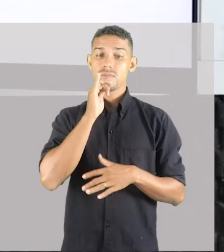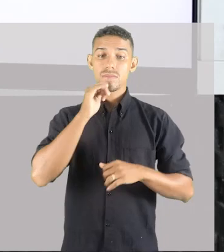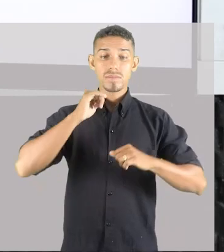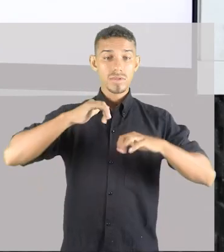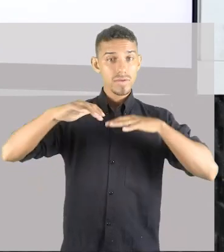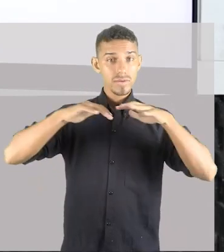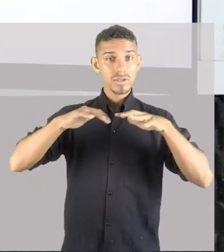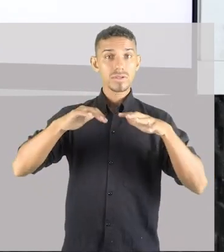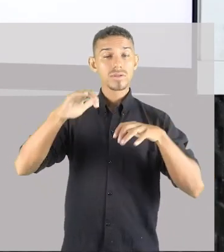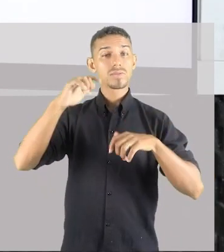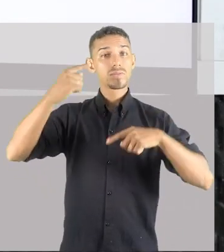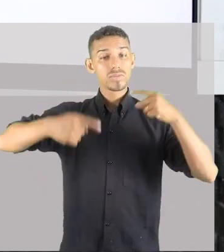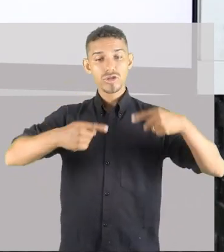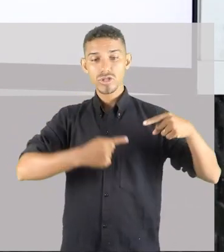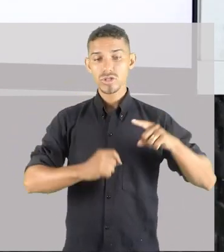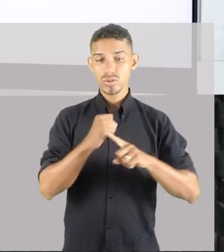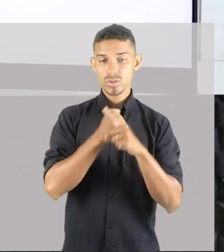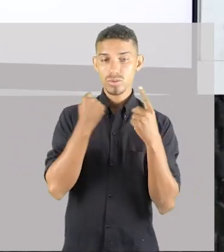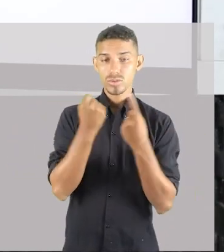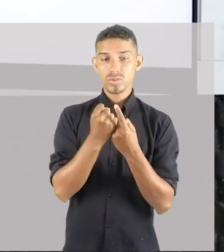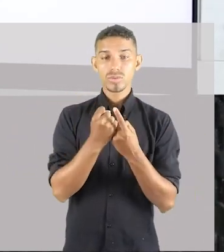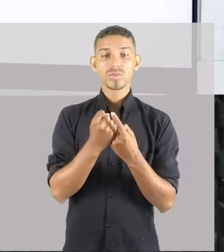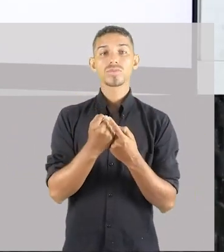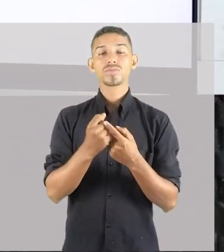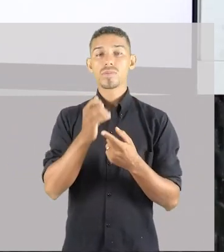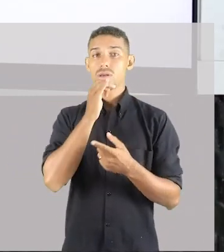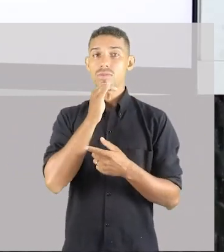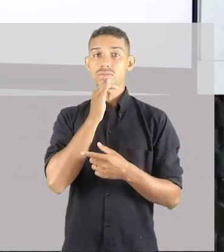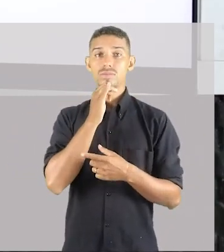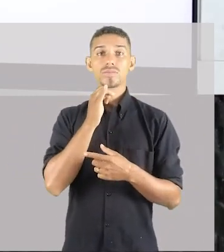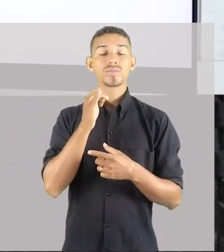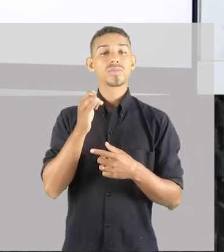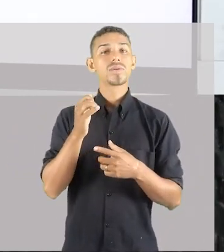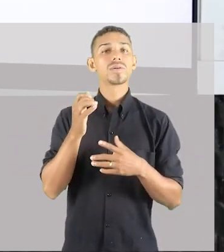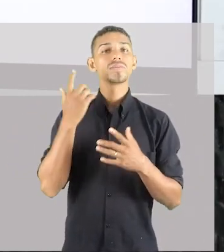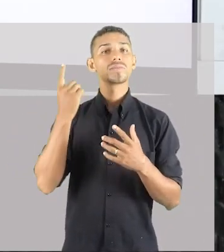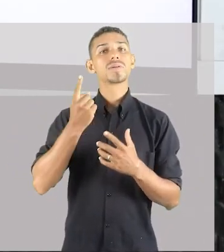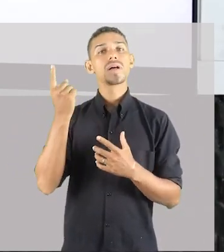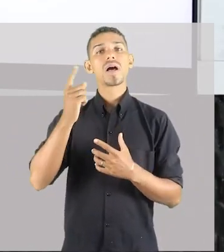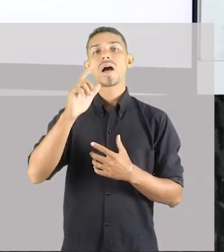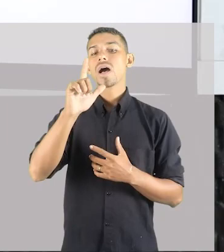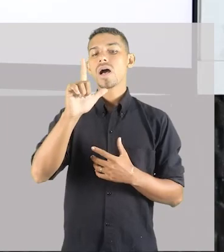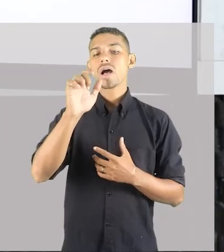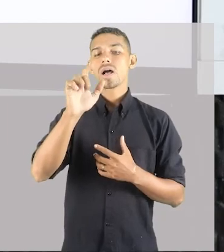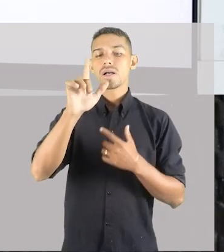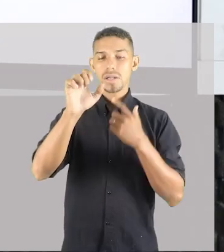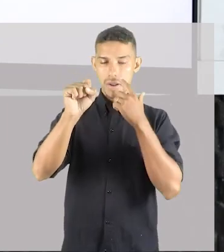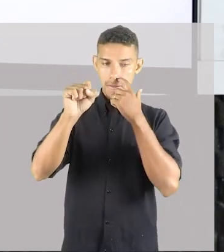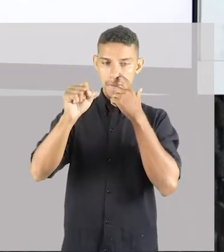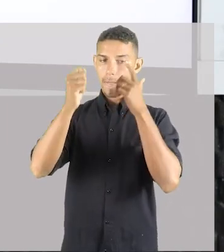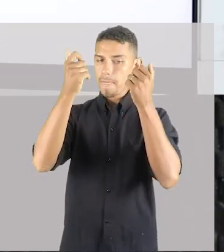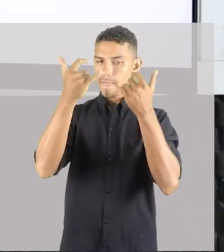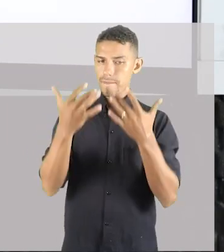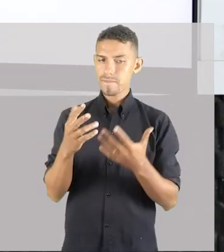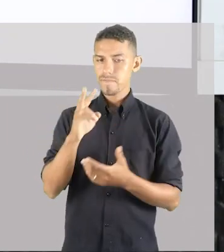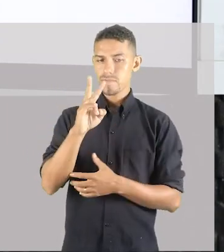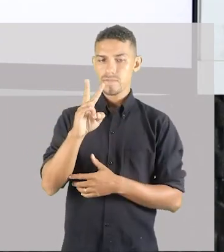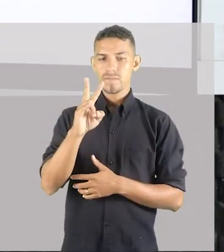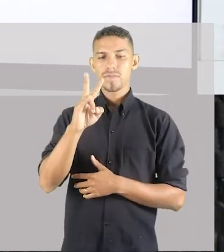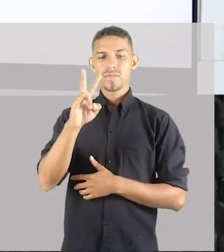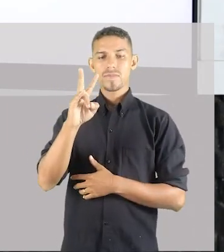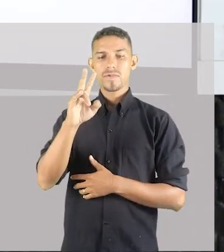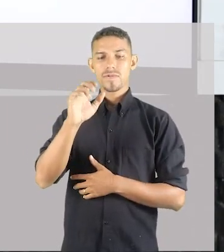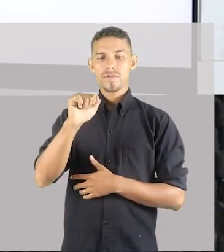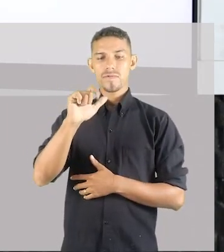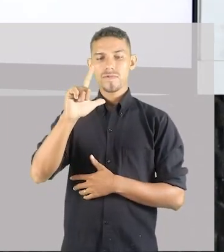políticas e social desen de rua teatro de rua estátuas vivas aqui é o Alex Vau que foi um dos precursores